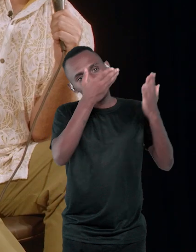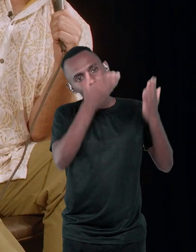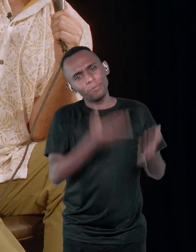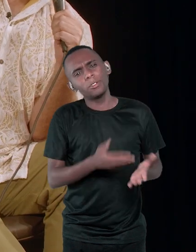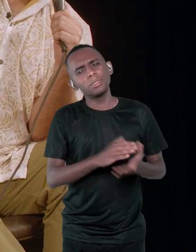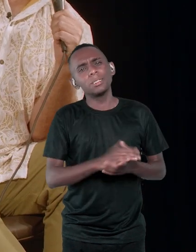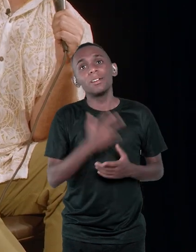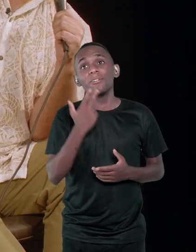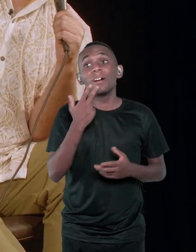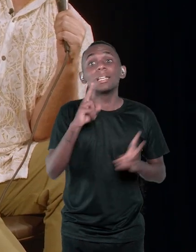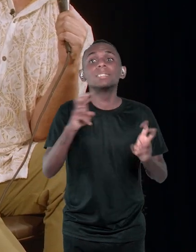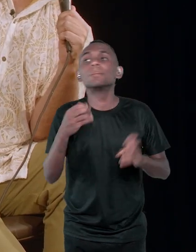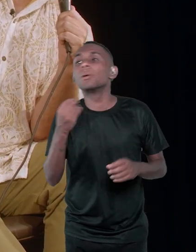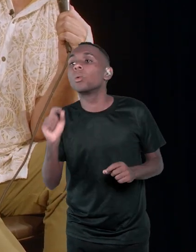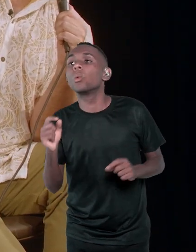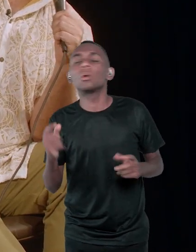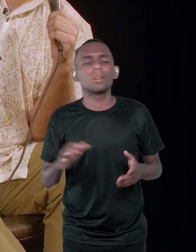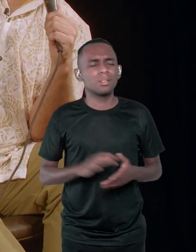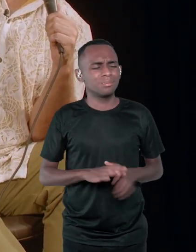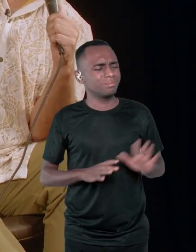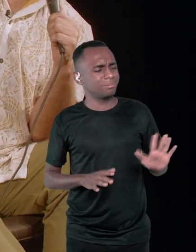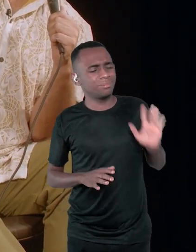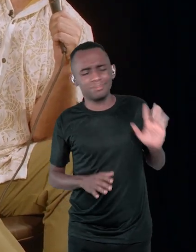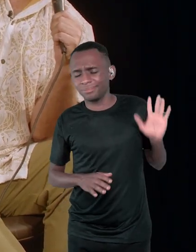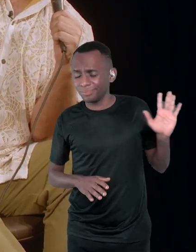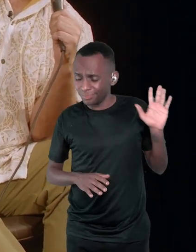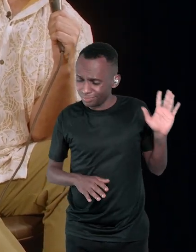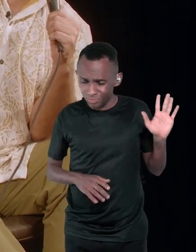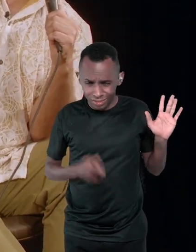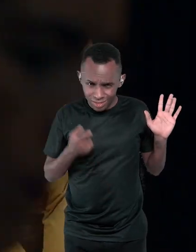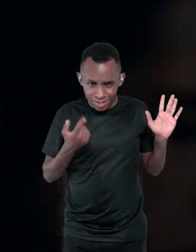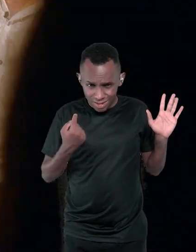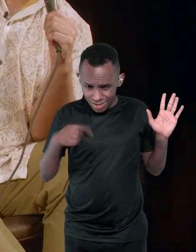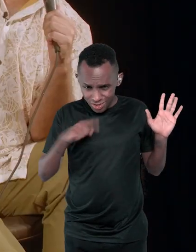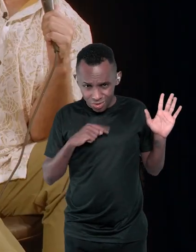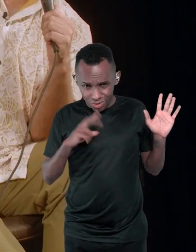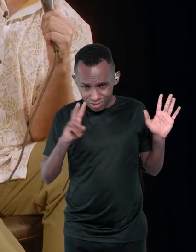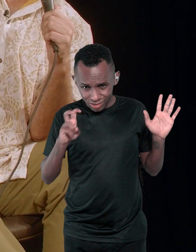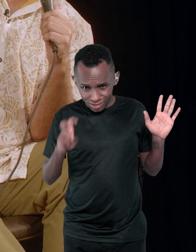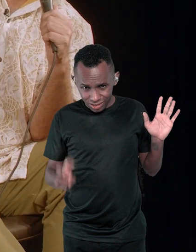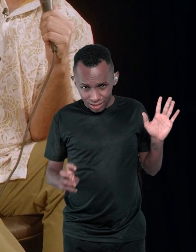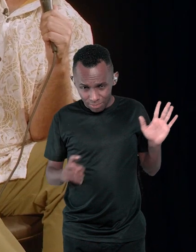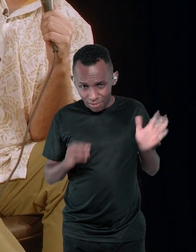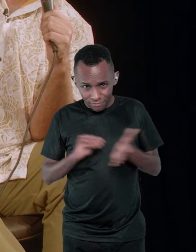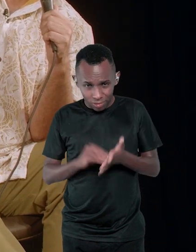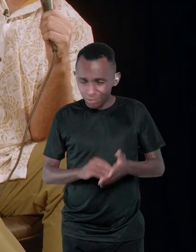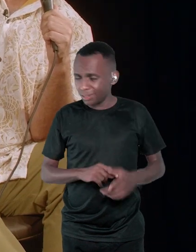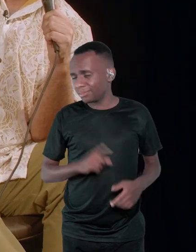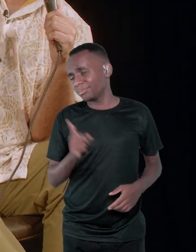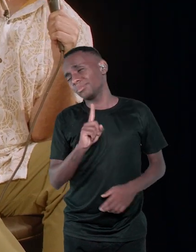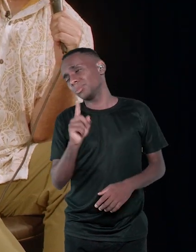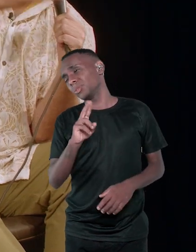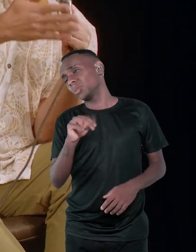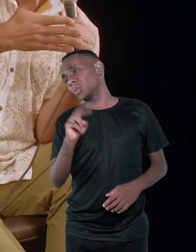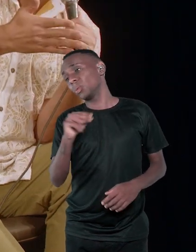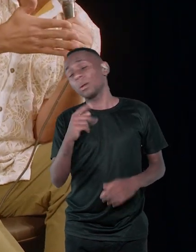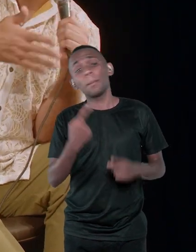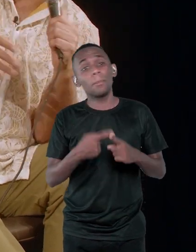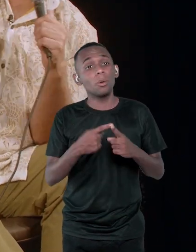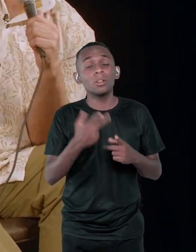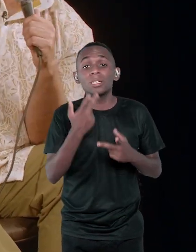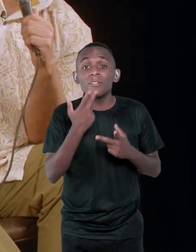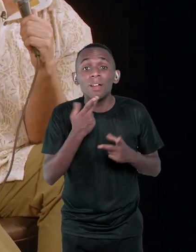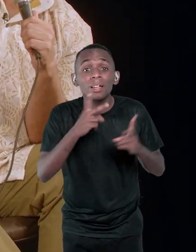fala assim, o que a gente vai falar? Eu falei, Afonso, você acha que a gente não vai faltar assunto? De jeito nenhum. Tem gente que está falando com gente que gosta